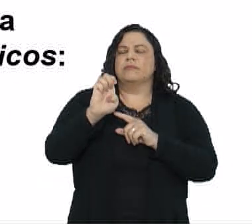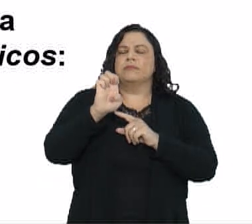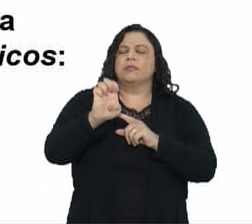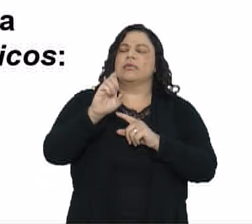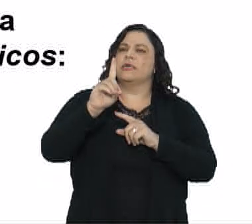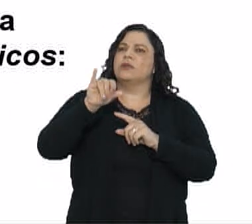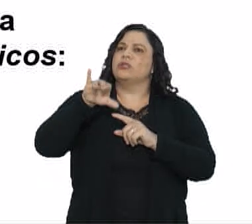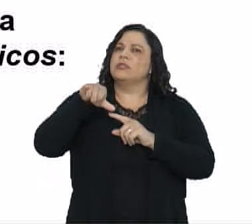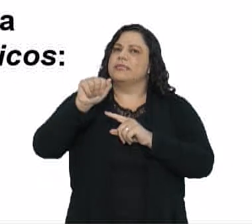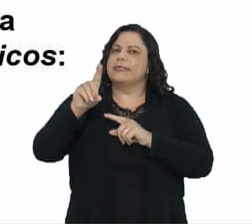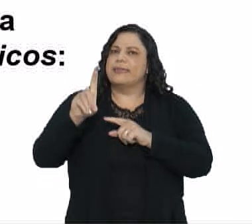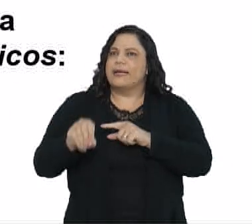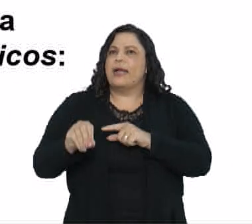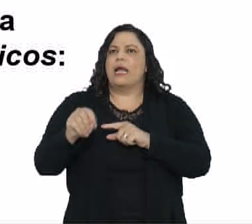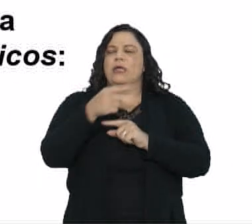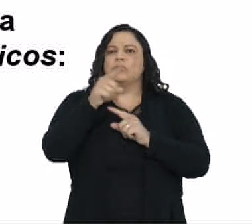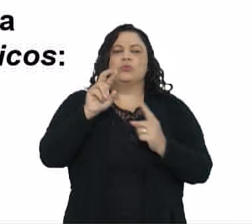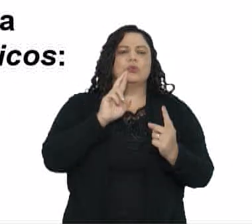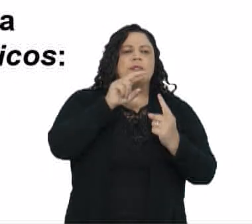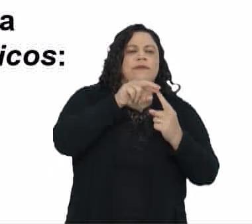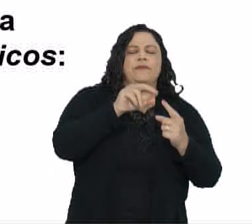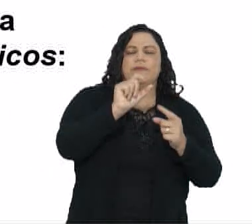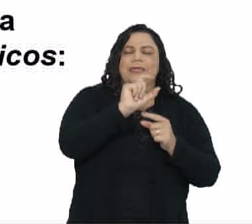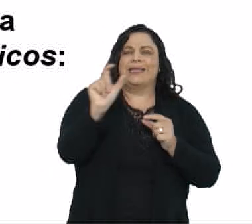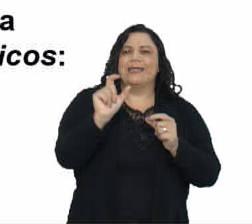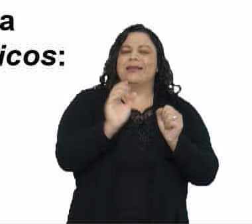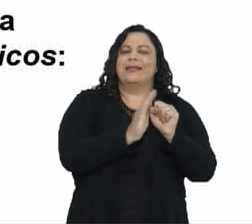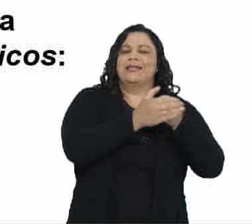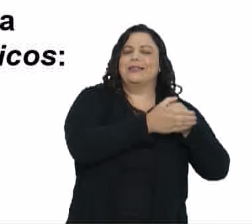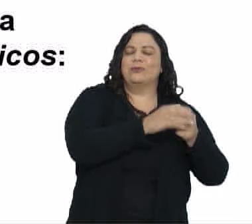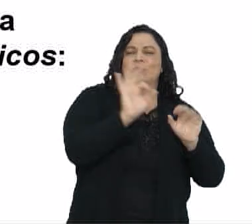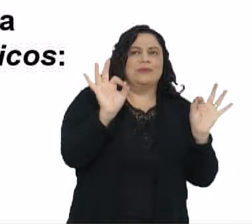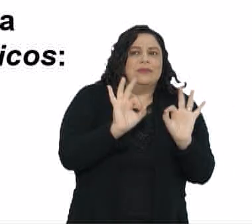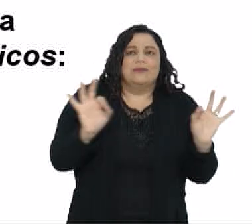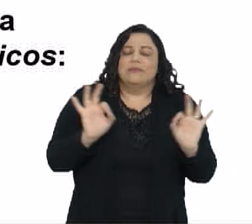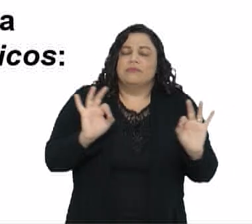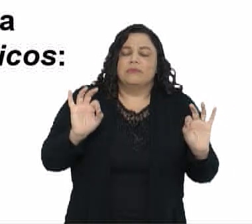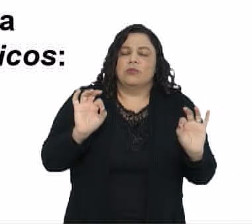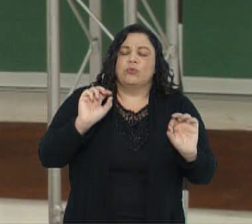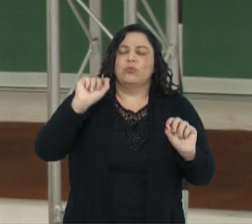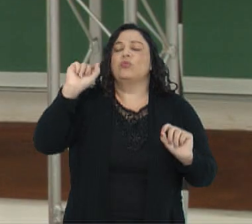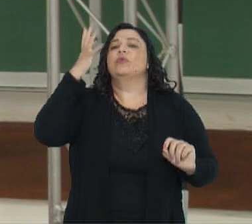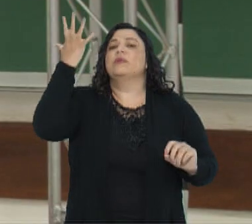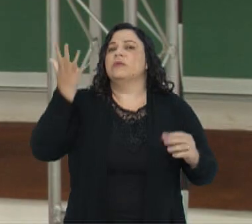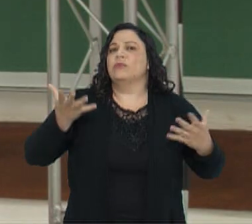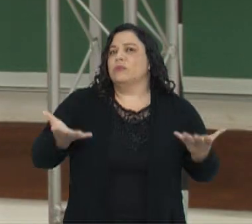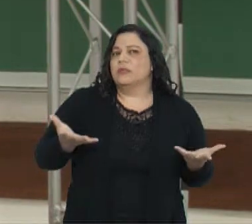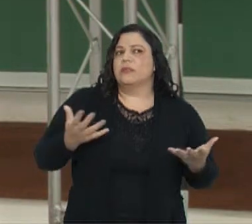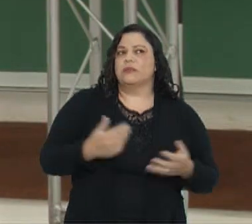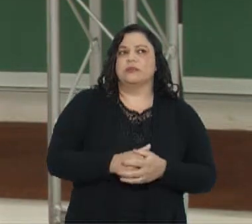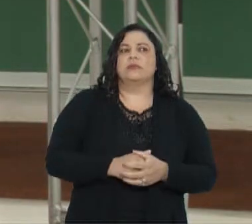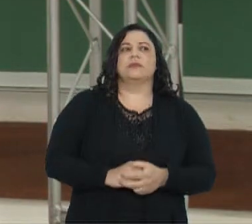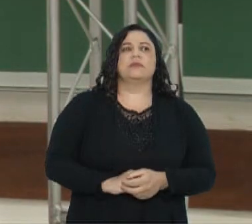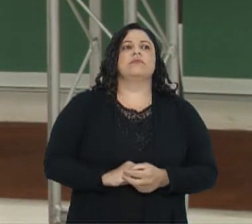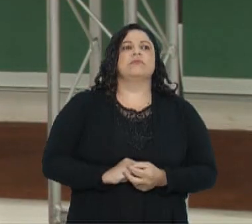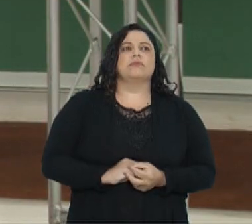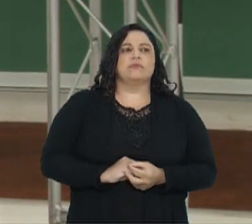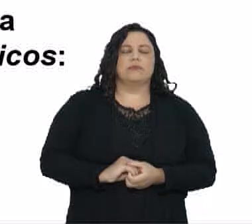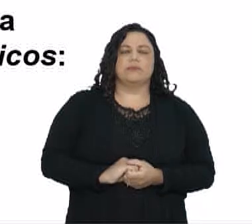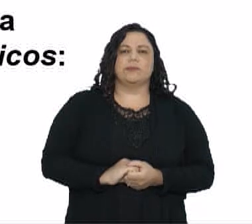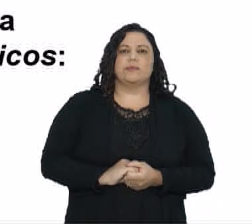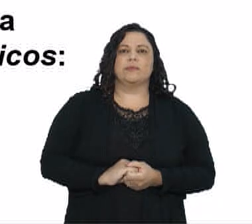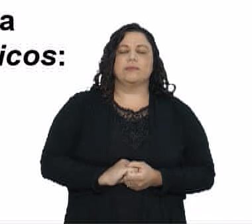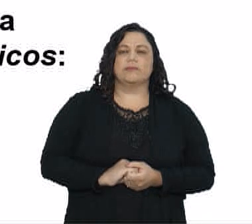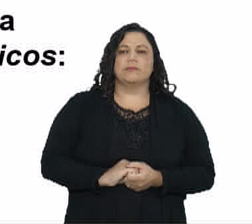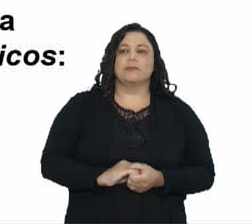algum. Os casos mais comuns comuns, né? Ocorre quando? Primeiro dado lá. Toda